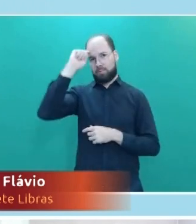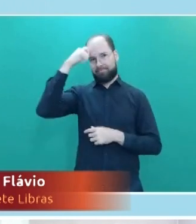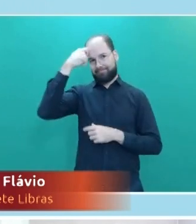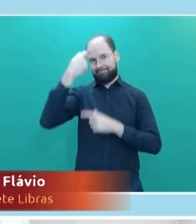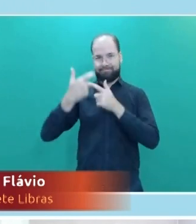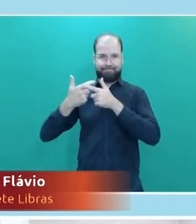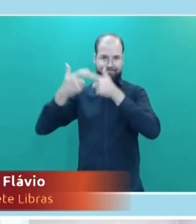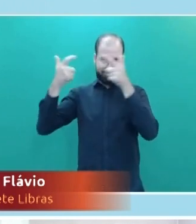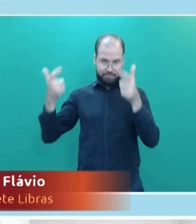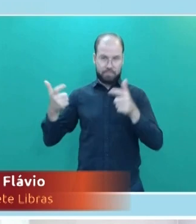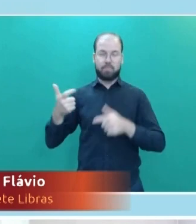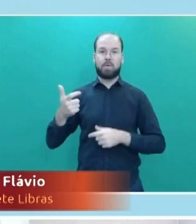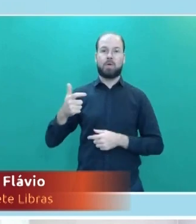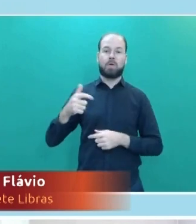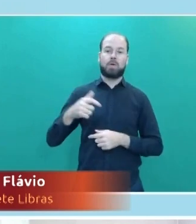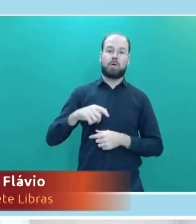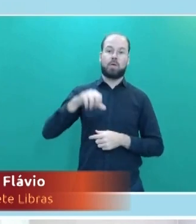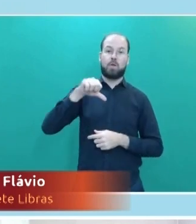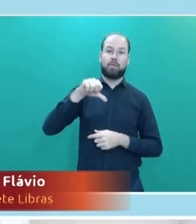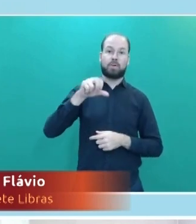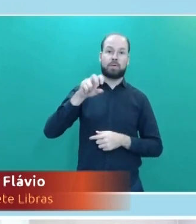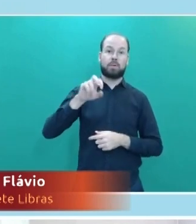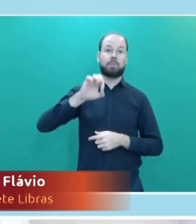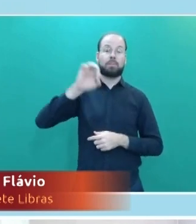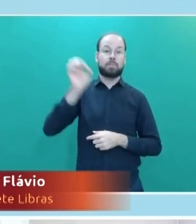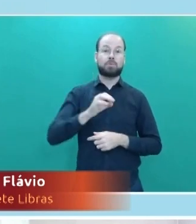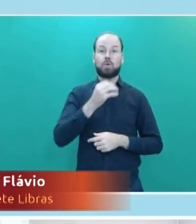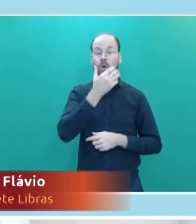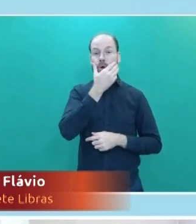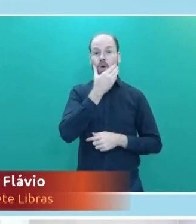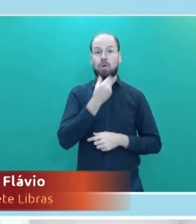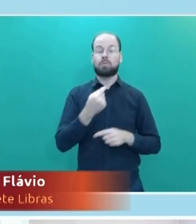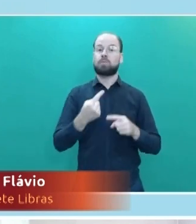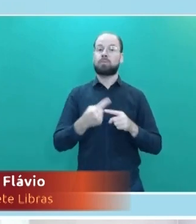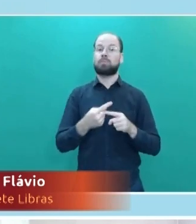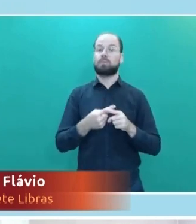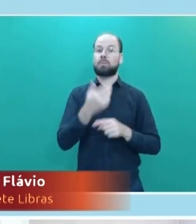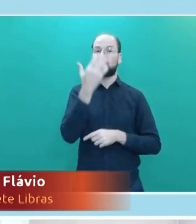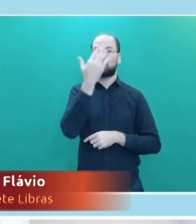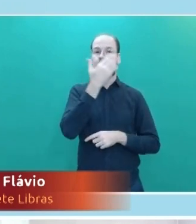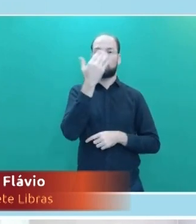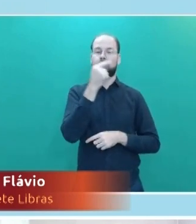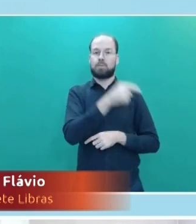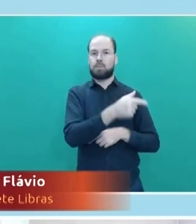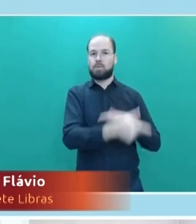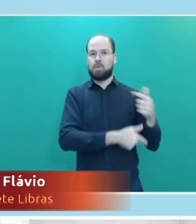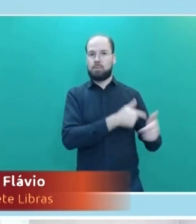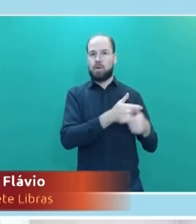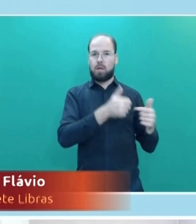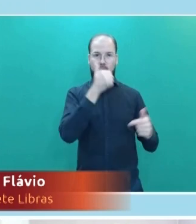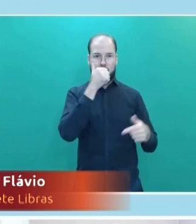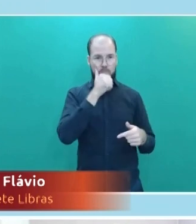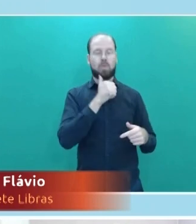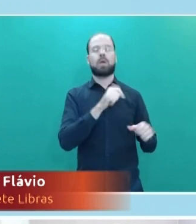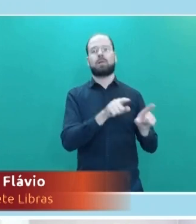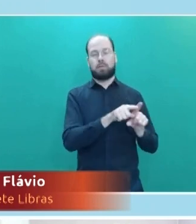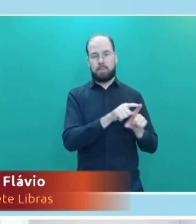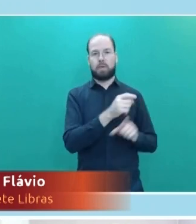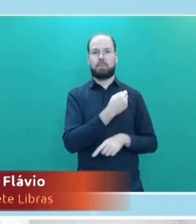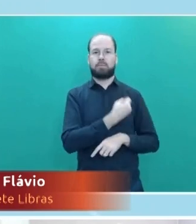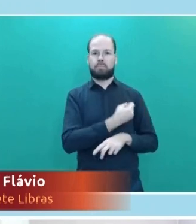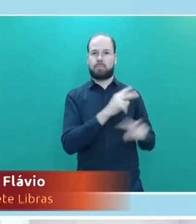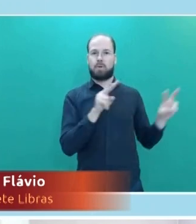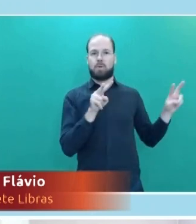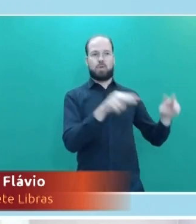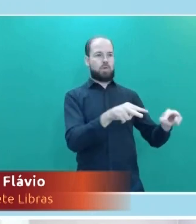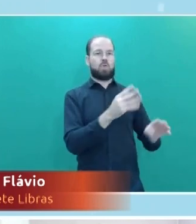são 95% de homens, mas é porque a invisibilidade do trabalho escravo da mulher continua predominante. São